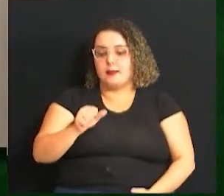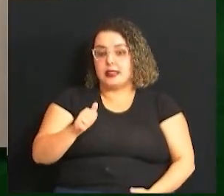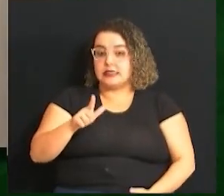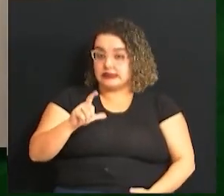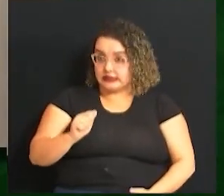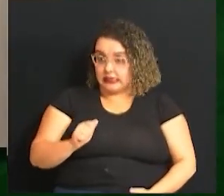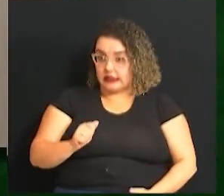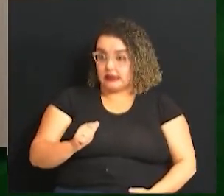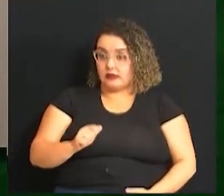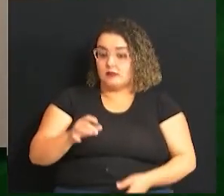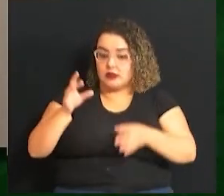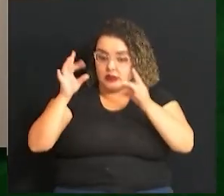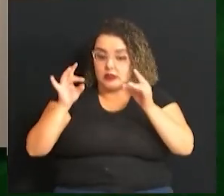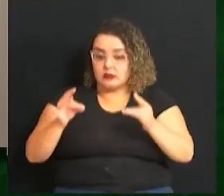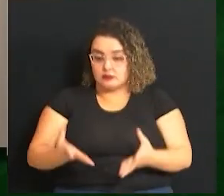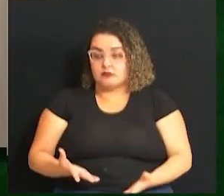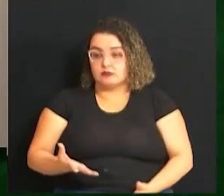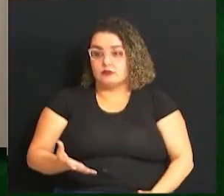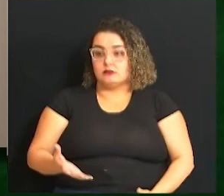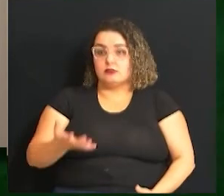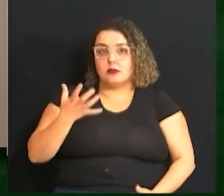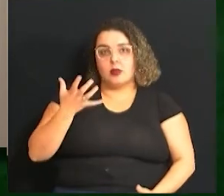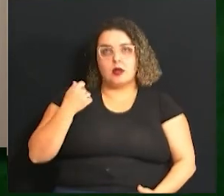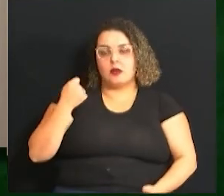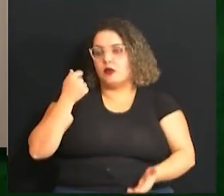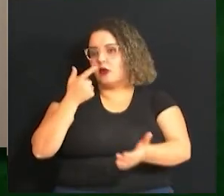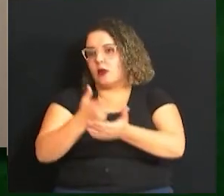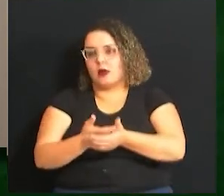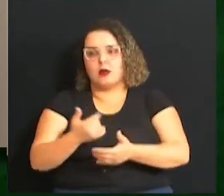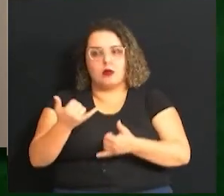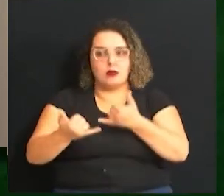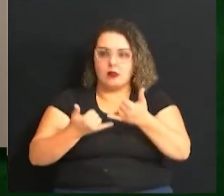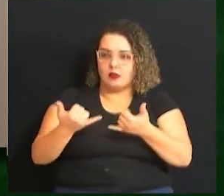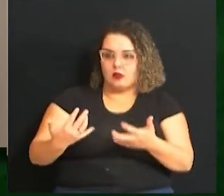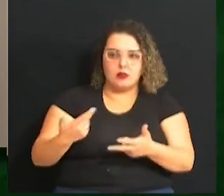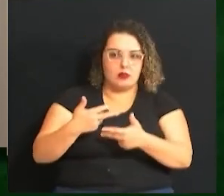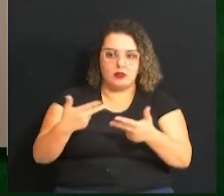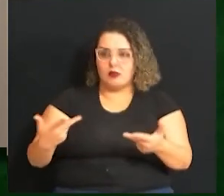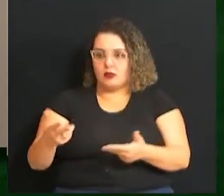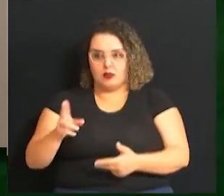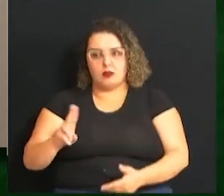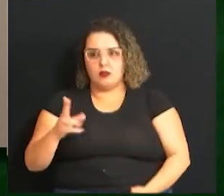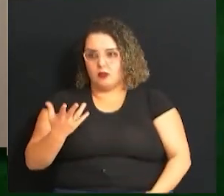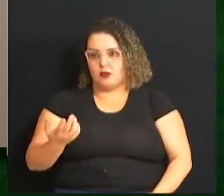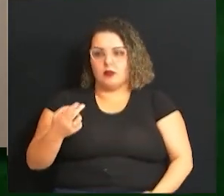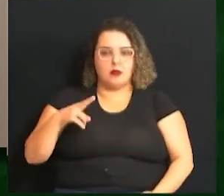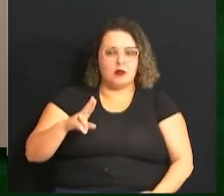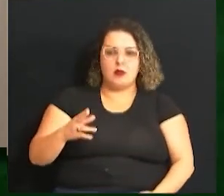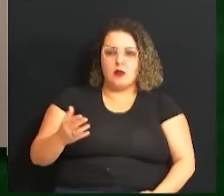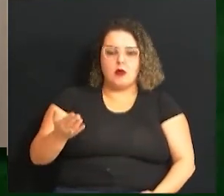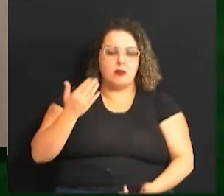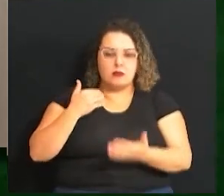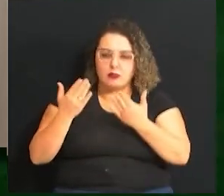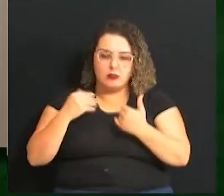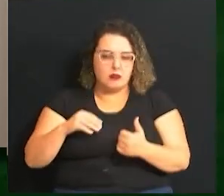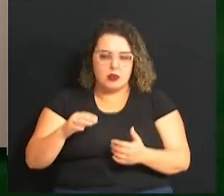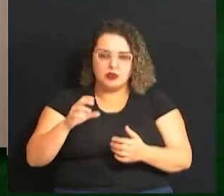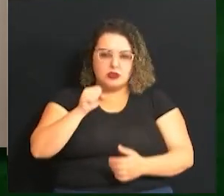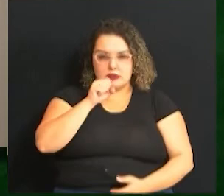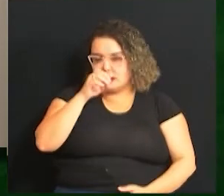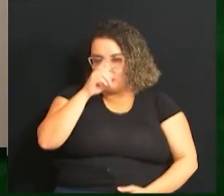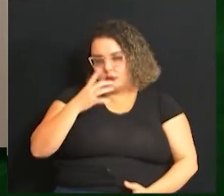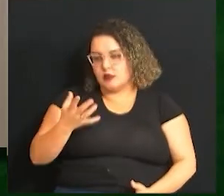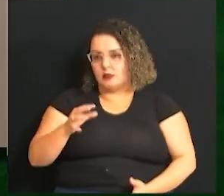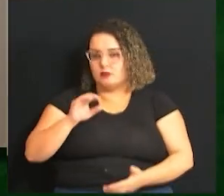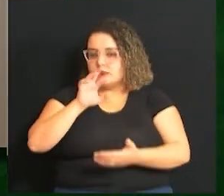mesada para o seu filho, você vai definir lá, eu pretendo que ele compre os brinquedos, as coisas que ele... Ou então guloseimas de